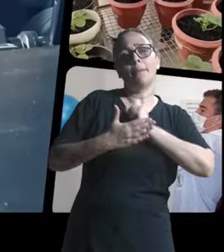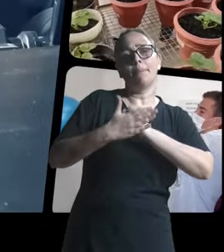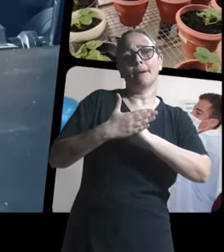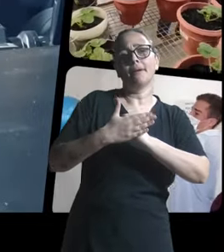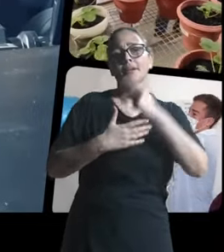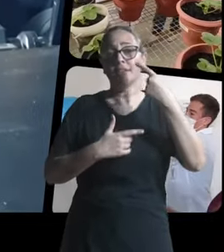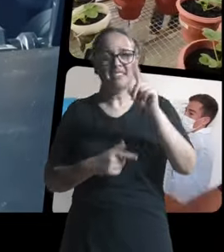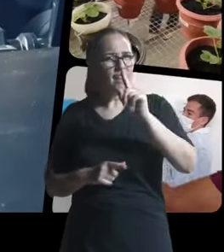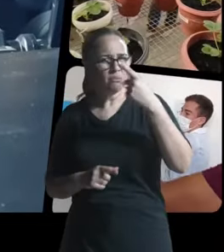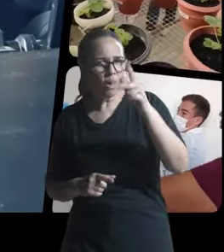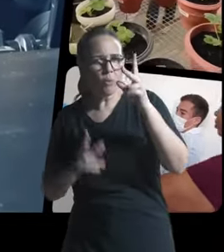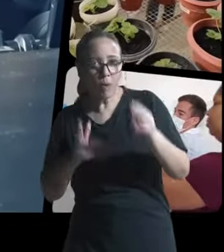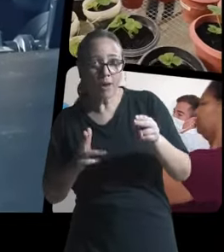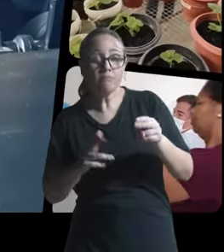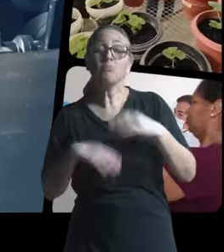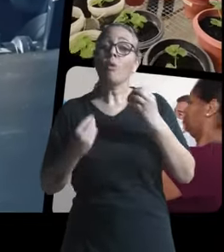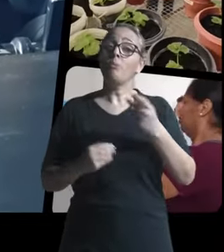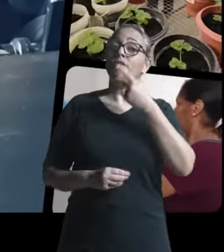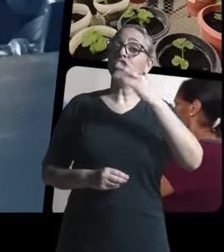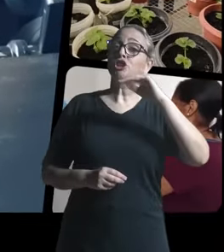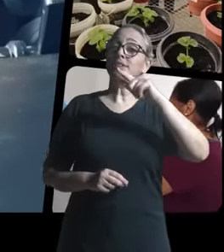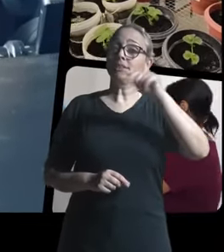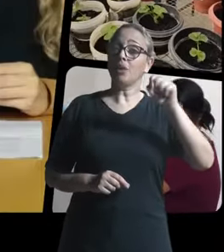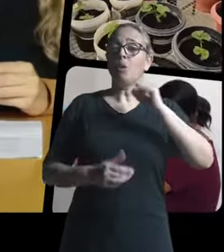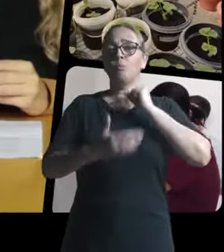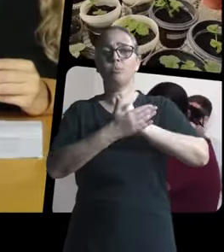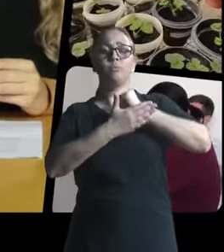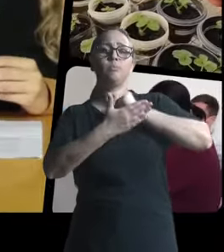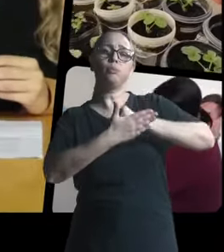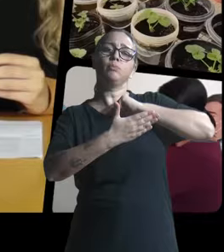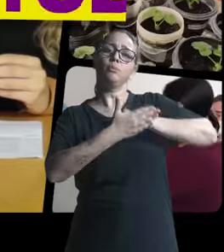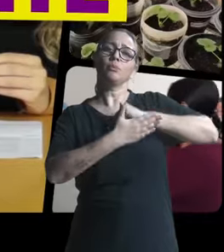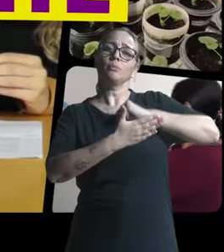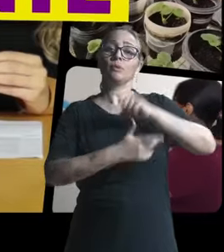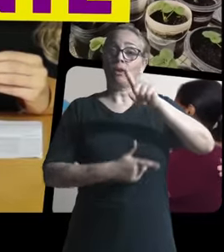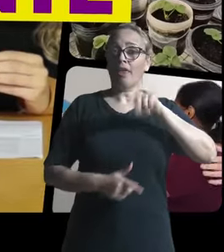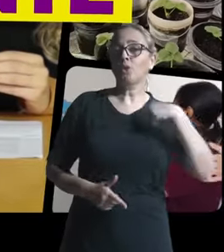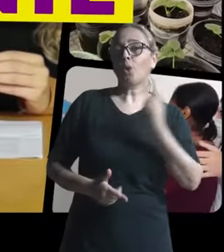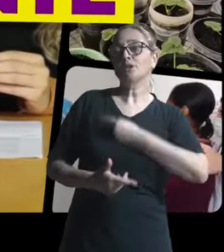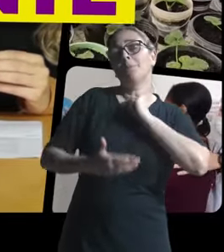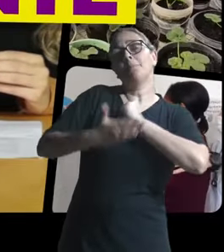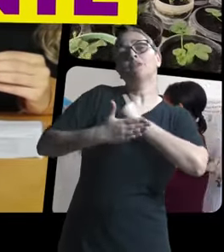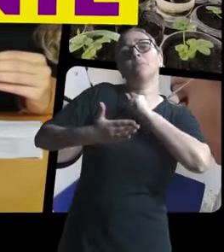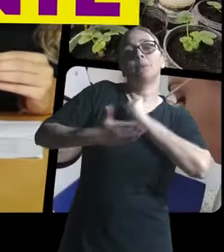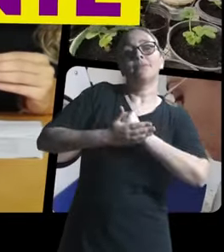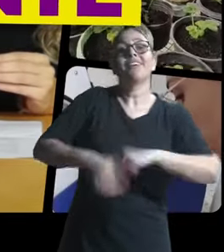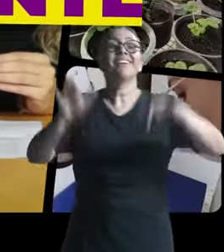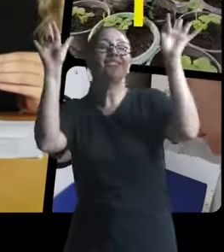Titãs, o pulso ainda pulsa. E você é o nosso batimento. Feliz Dia do Estudante.